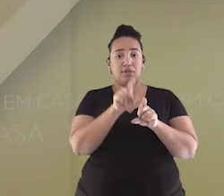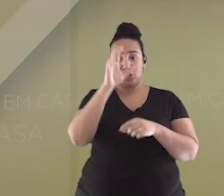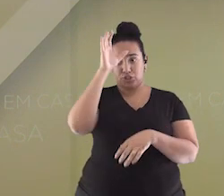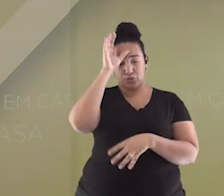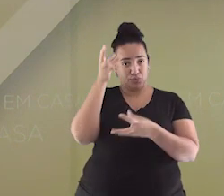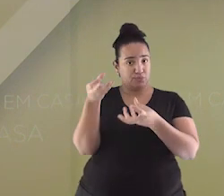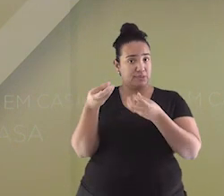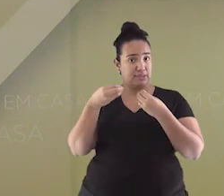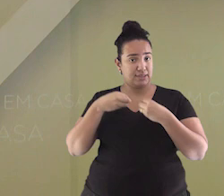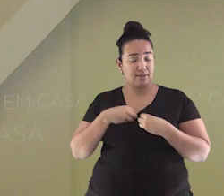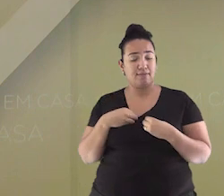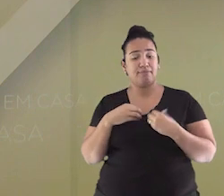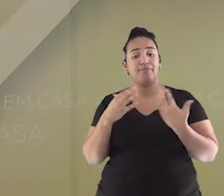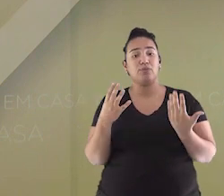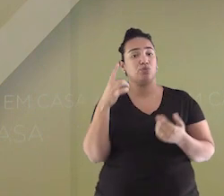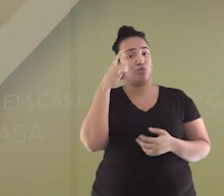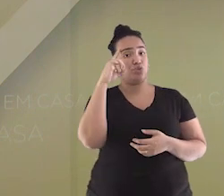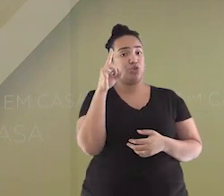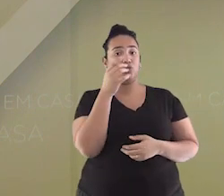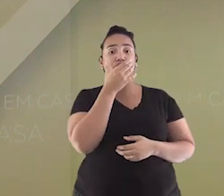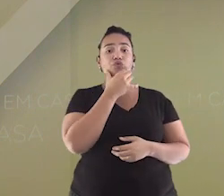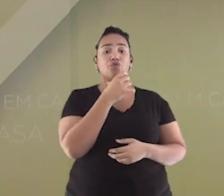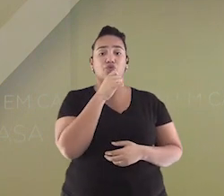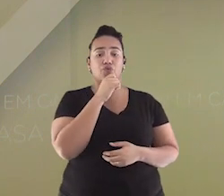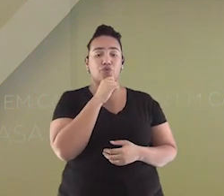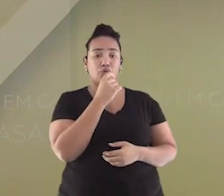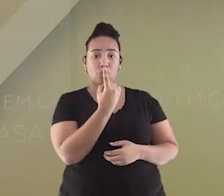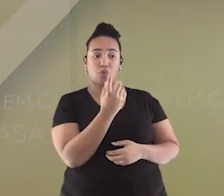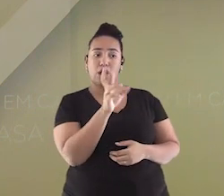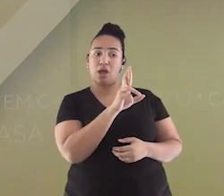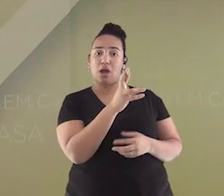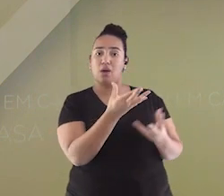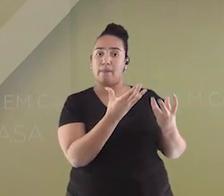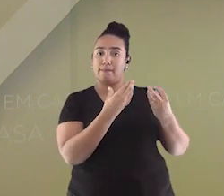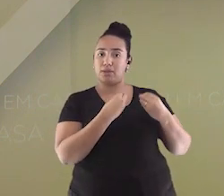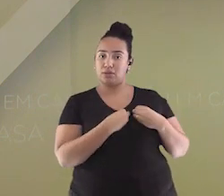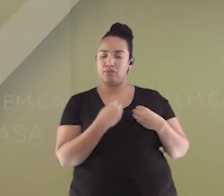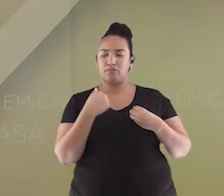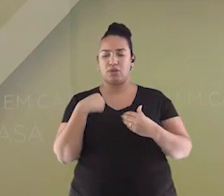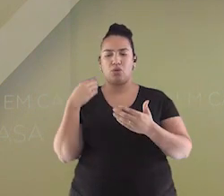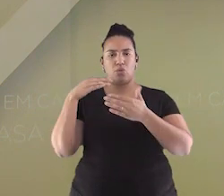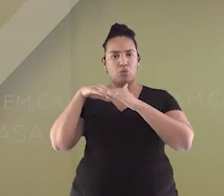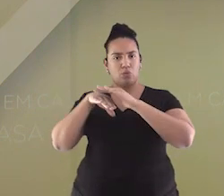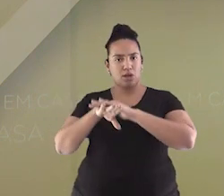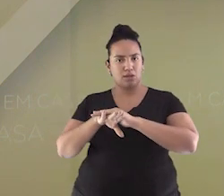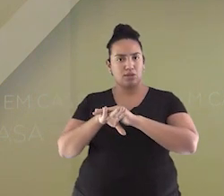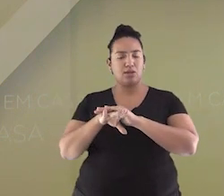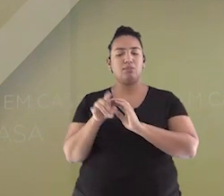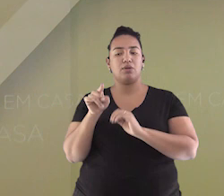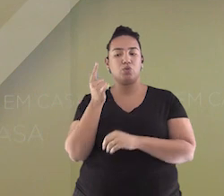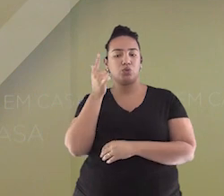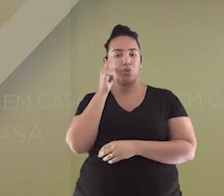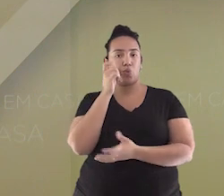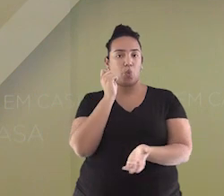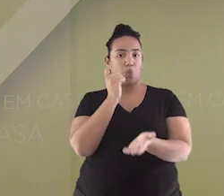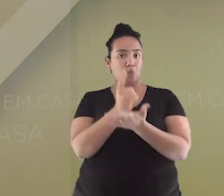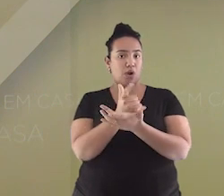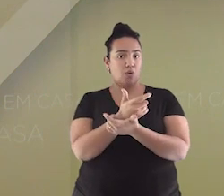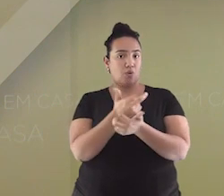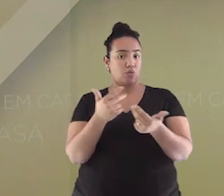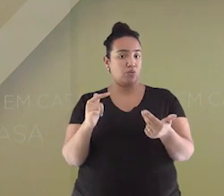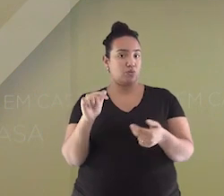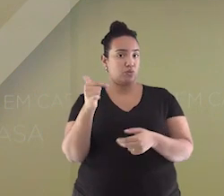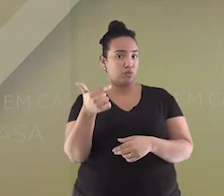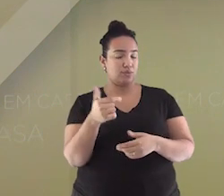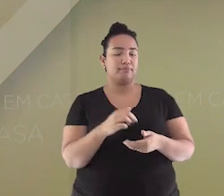moedinhas. Uma vez, meu avô me deu R$1. Aí eu guardei esse R$1 para poder juntar e comprar algo que eu quisesse. No